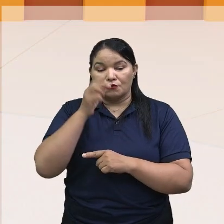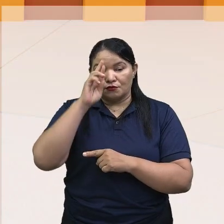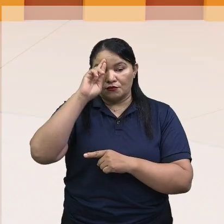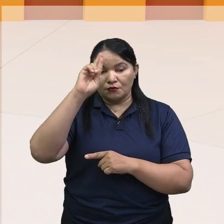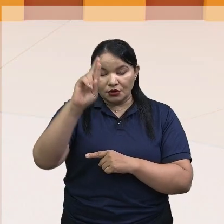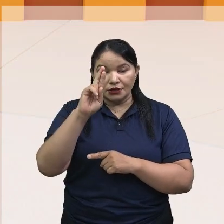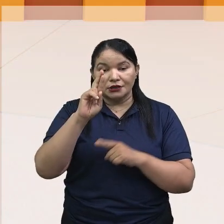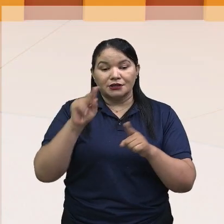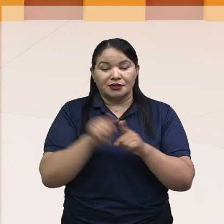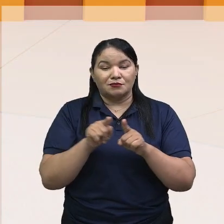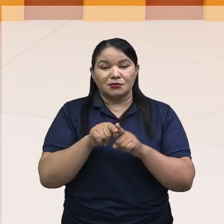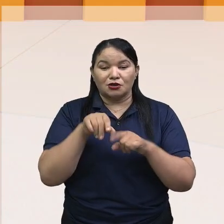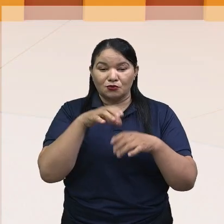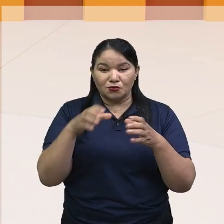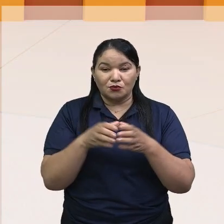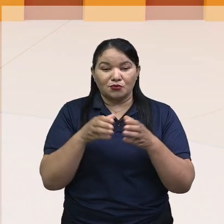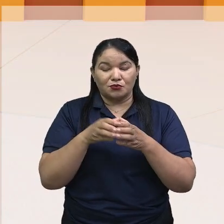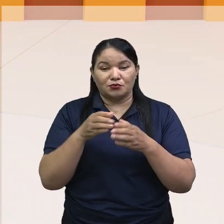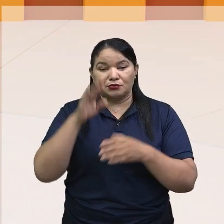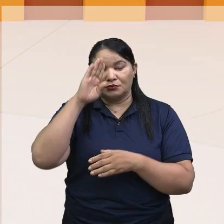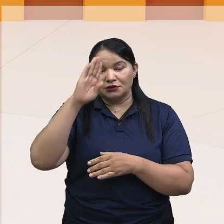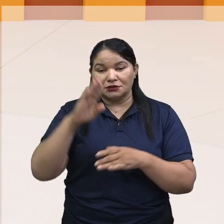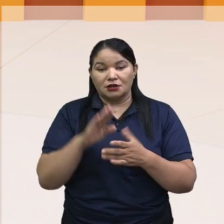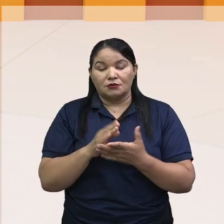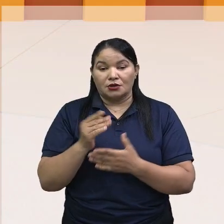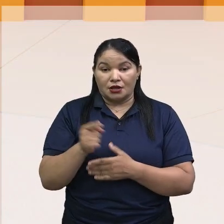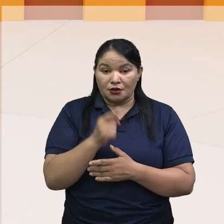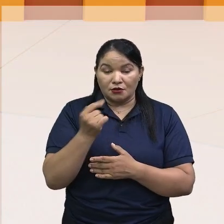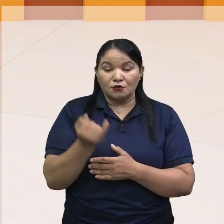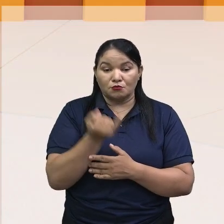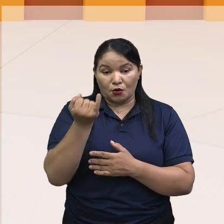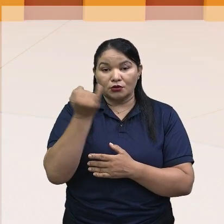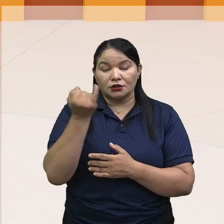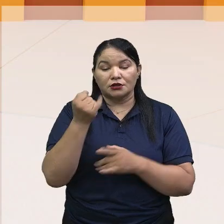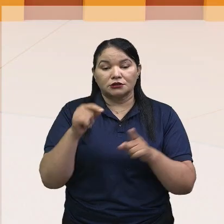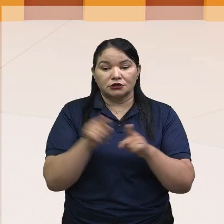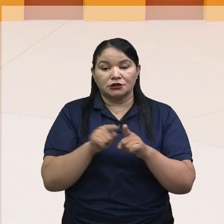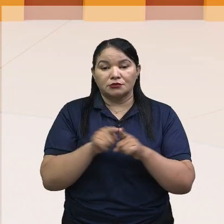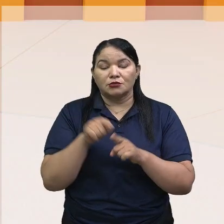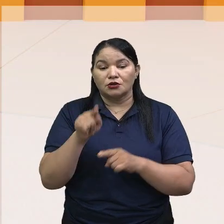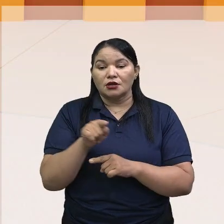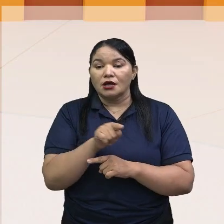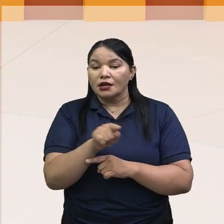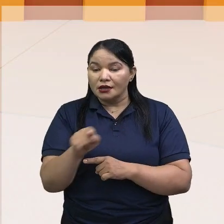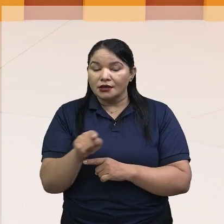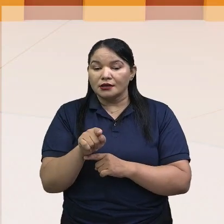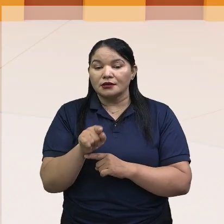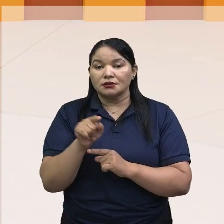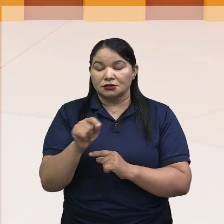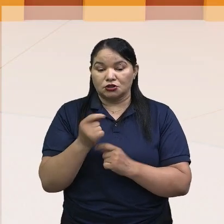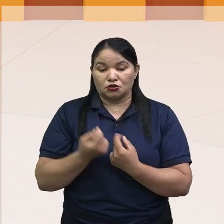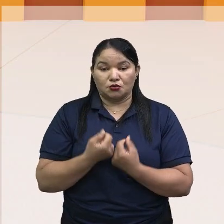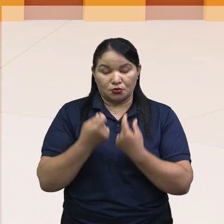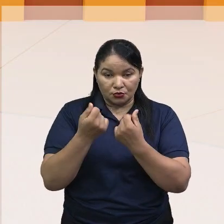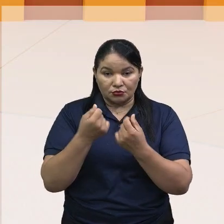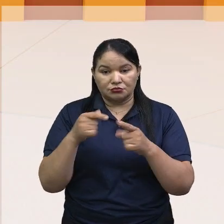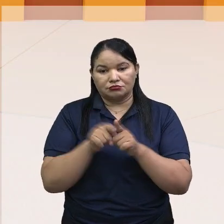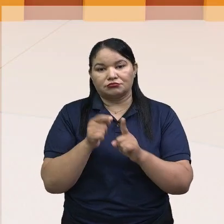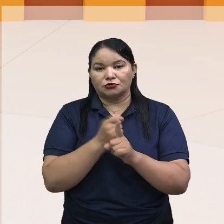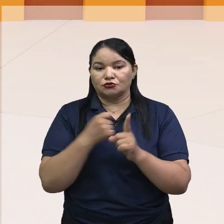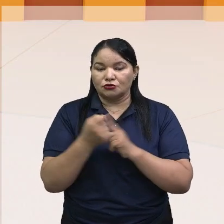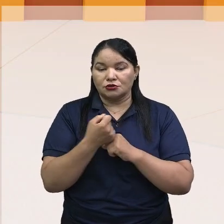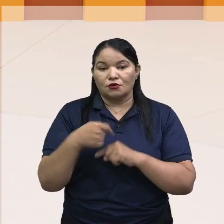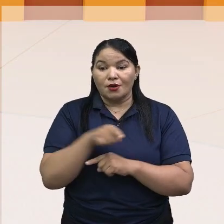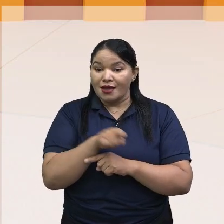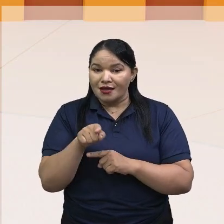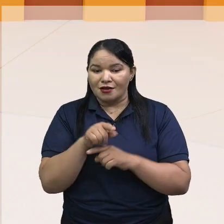figuras importantes no interior do país, que eles tinham grande prestígio econômico e social. Então, eles mandavam